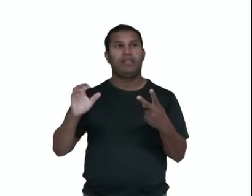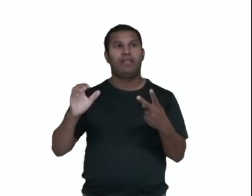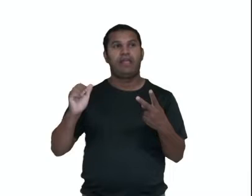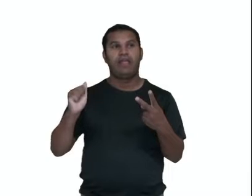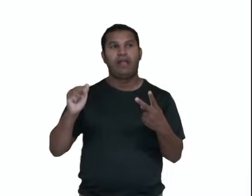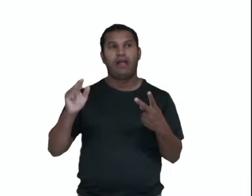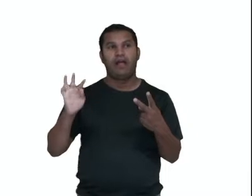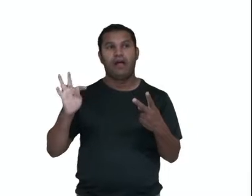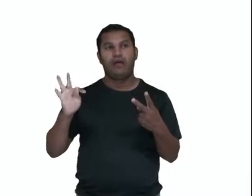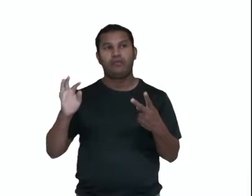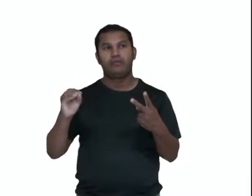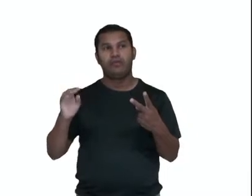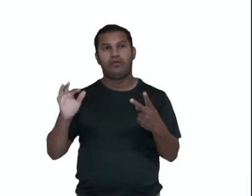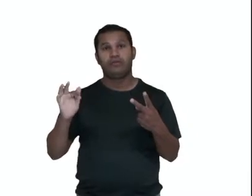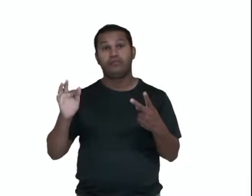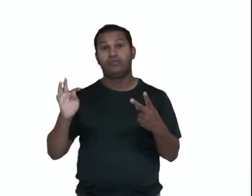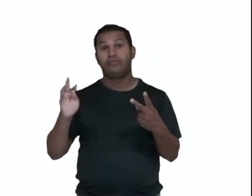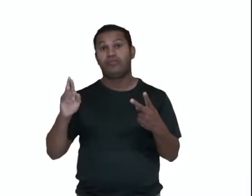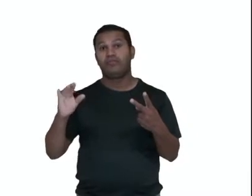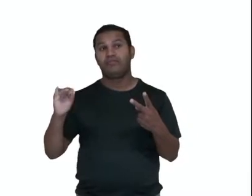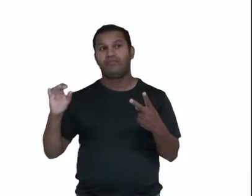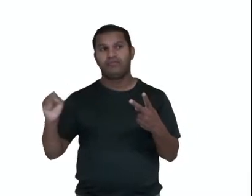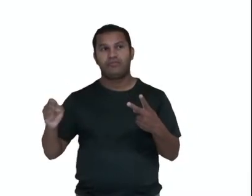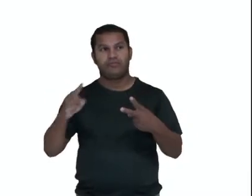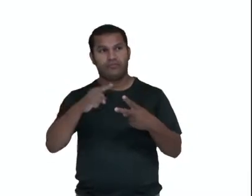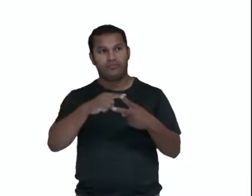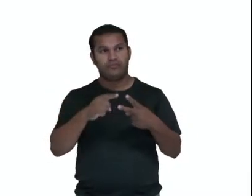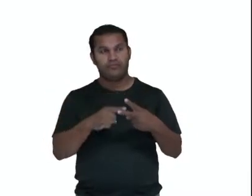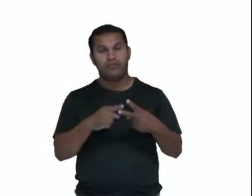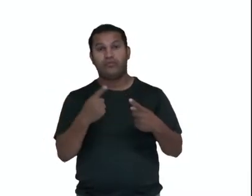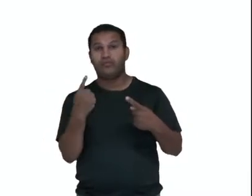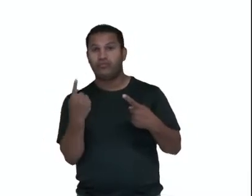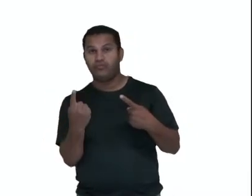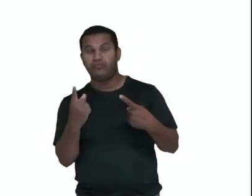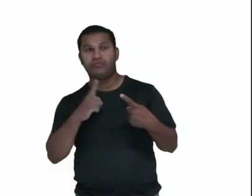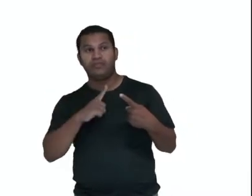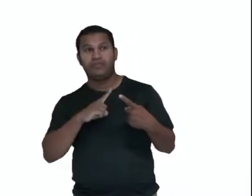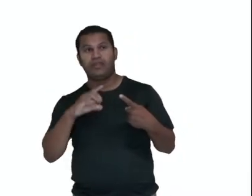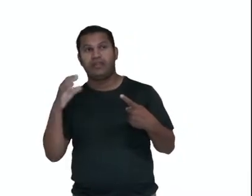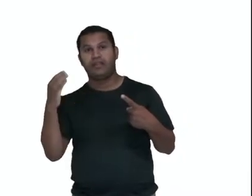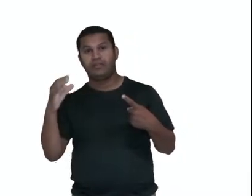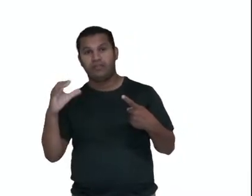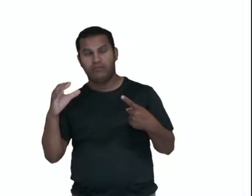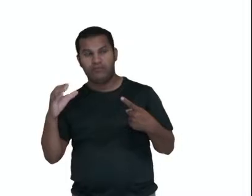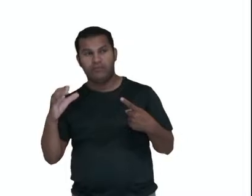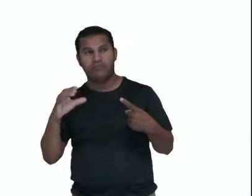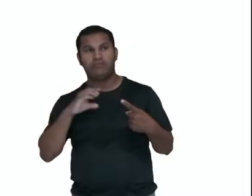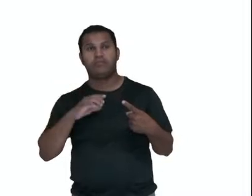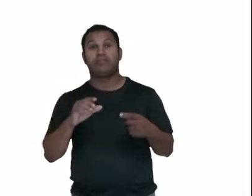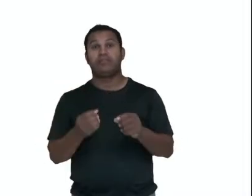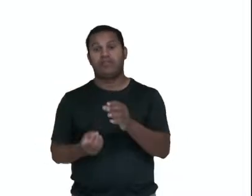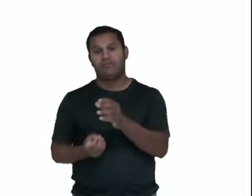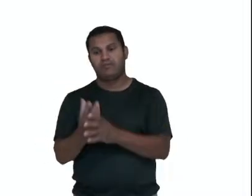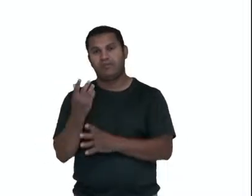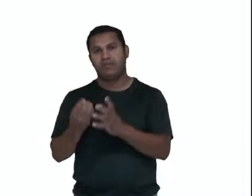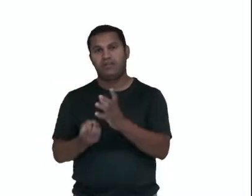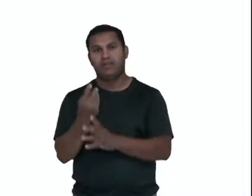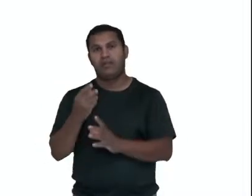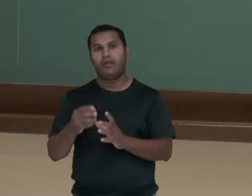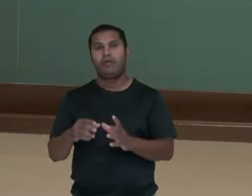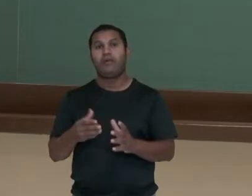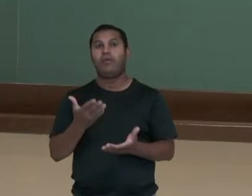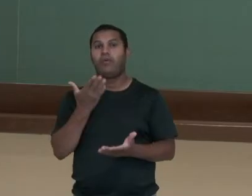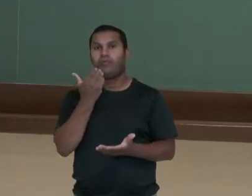E os heterótrofos o carbono orgânico, ou seja, os autótrofos eles produzem o seu próprio alimento a